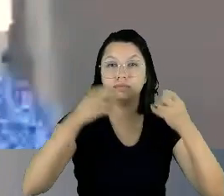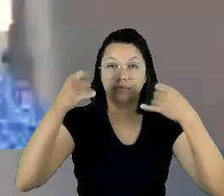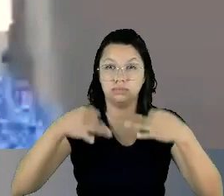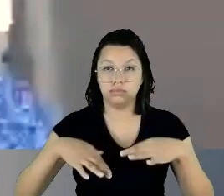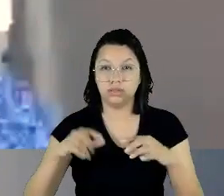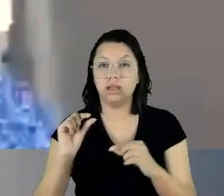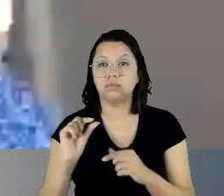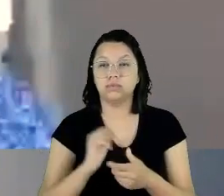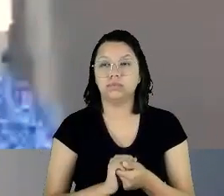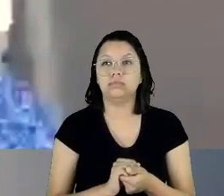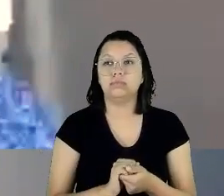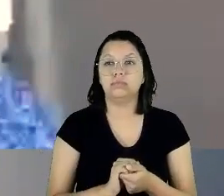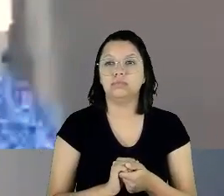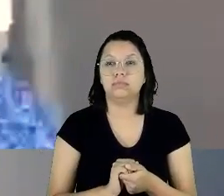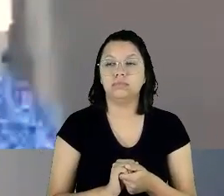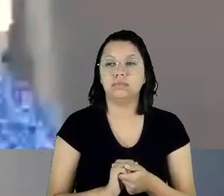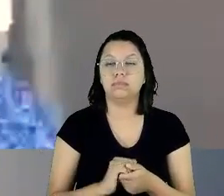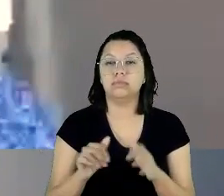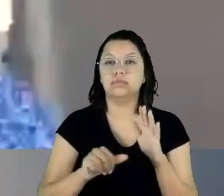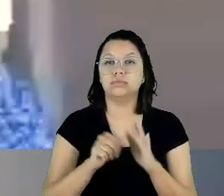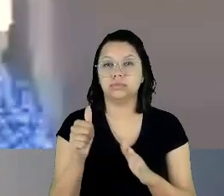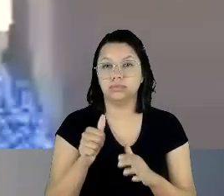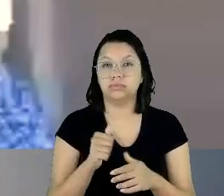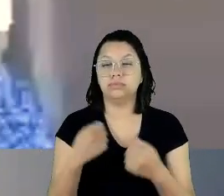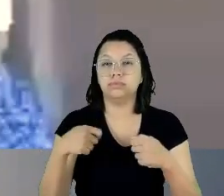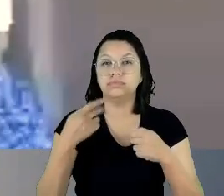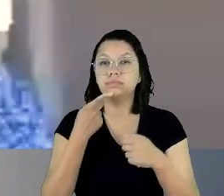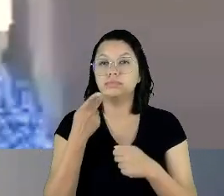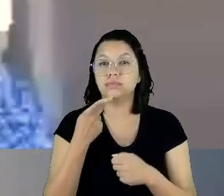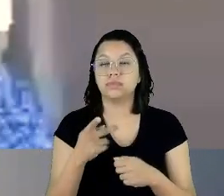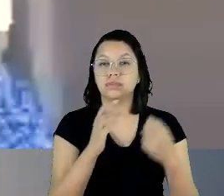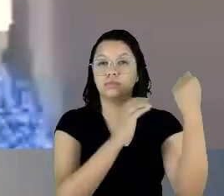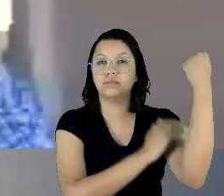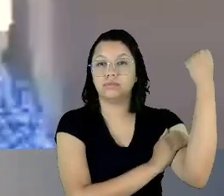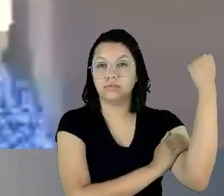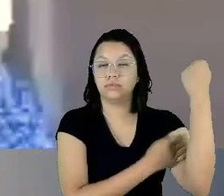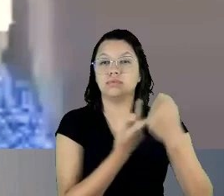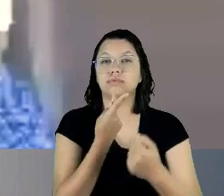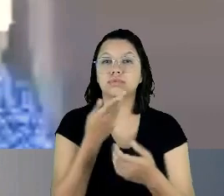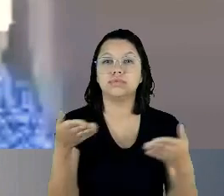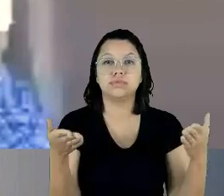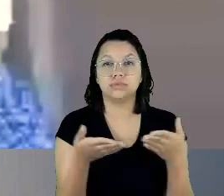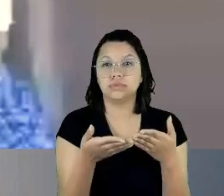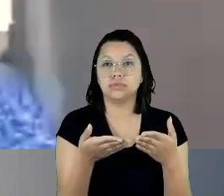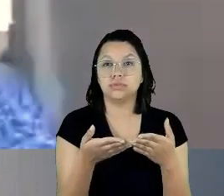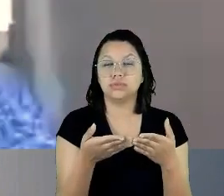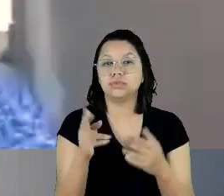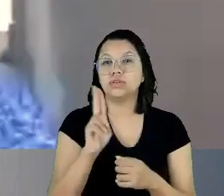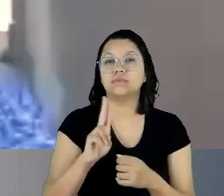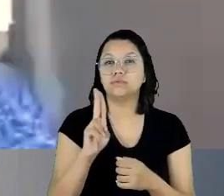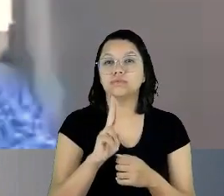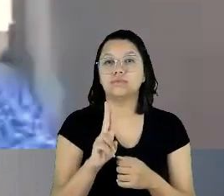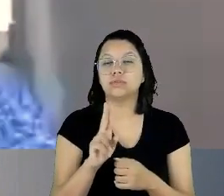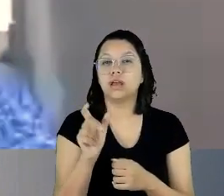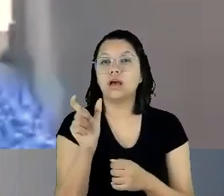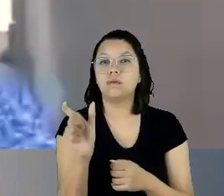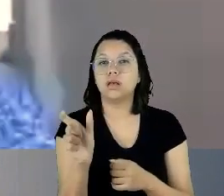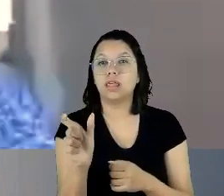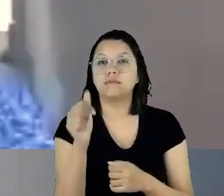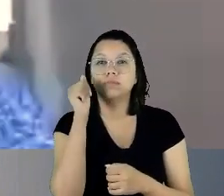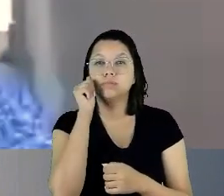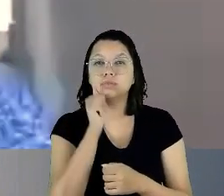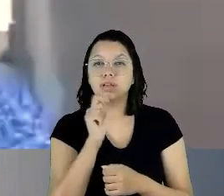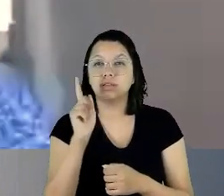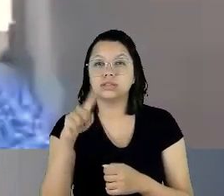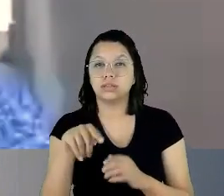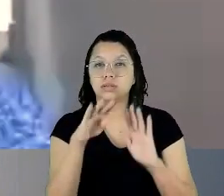um pouco. Em primeiro lugar, eu preciso dizer que o feminismo aqui tratado, ele não deve utilizar o termo mulher